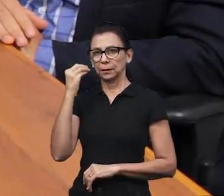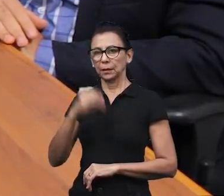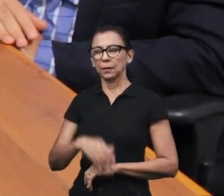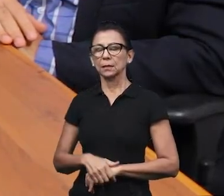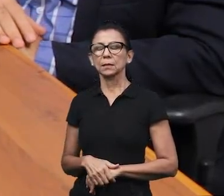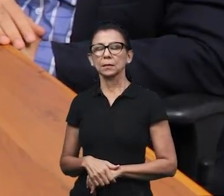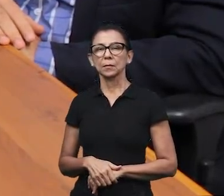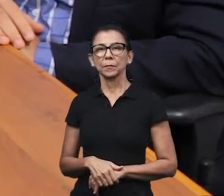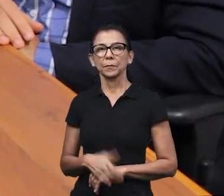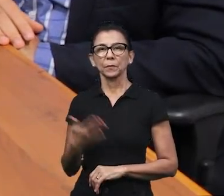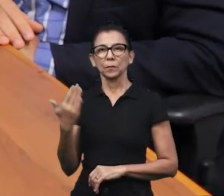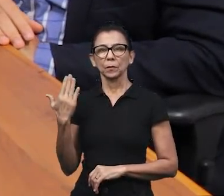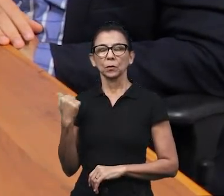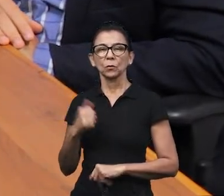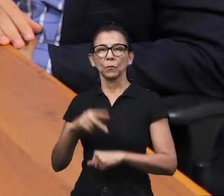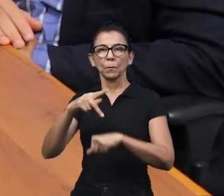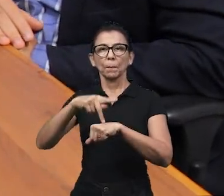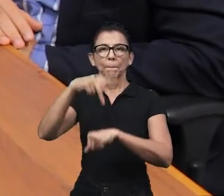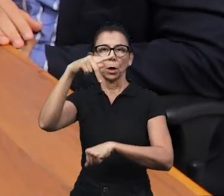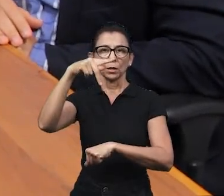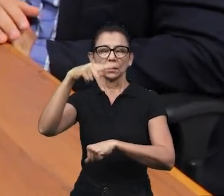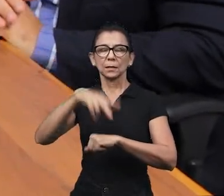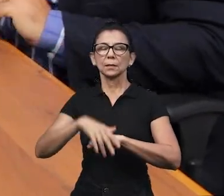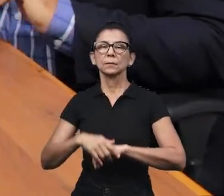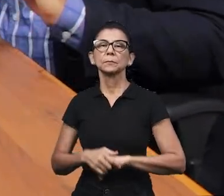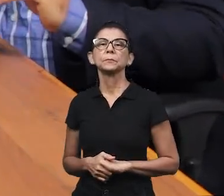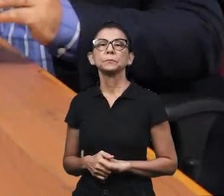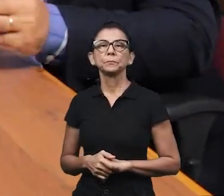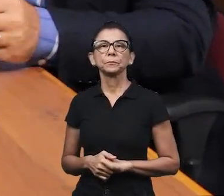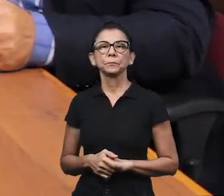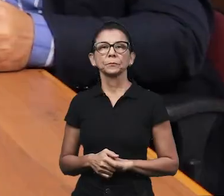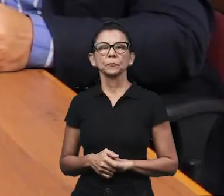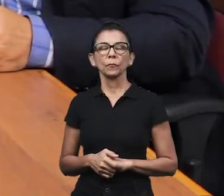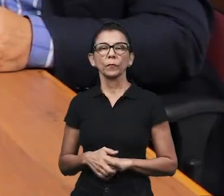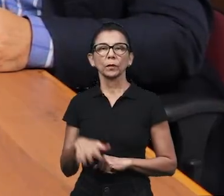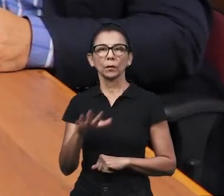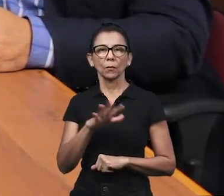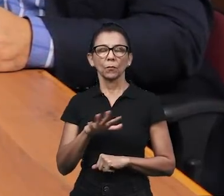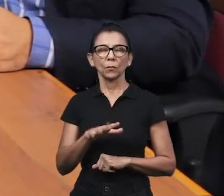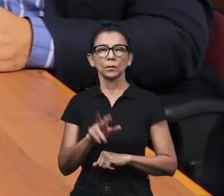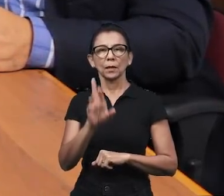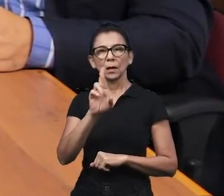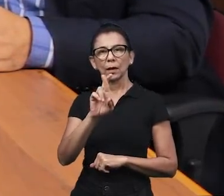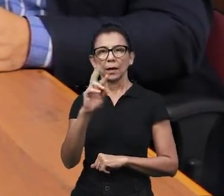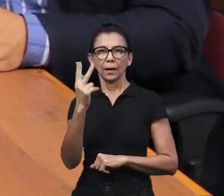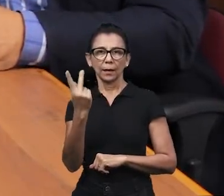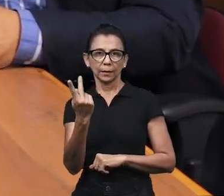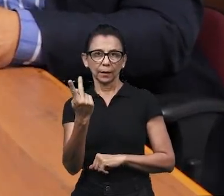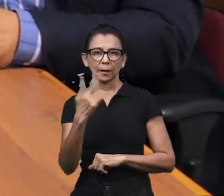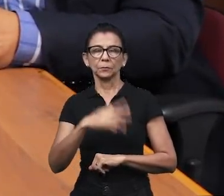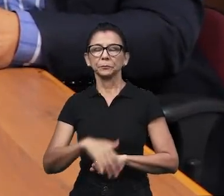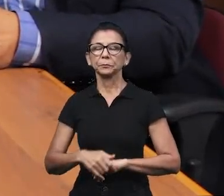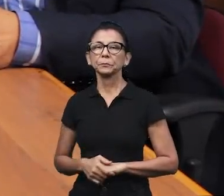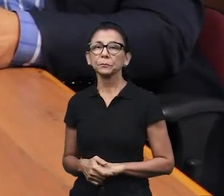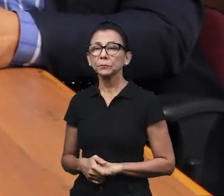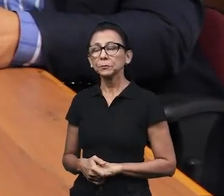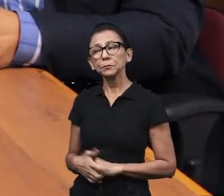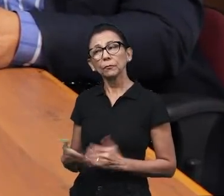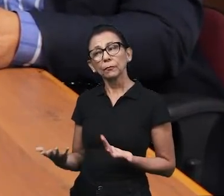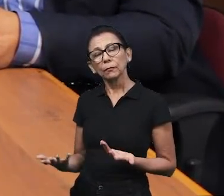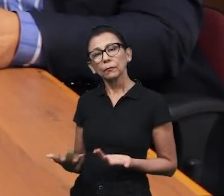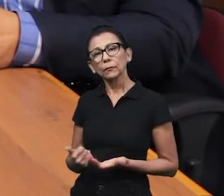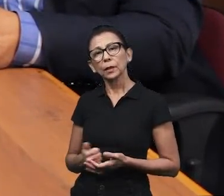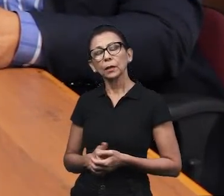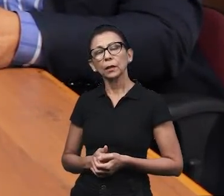fiz pós-graduação, e uma das áreas de pós-graduação que eu fiz foi na área de recursos humanos, e eu propus à minha orientadora